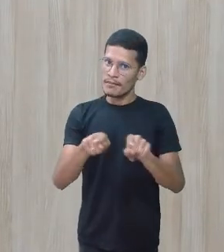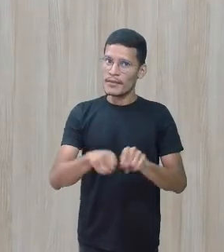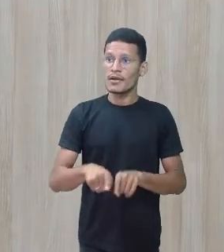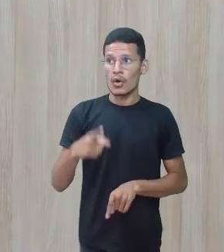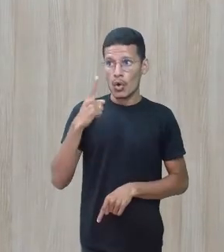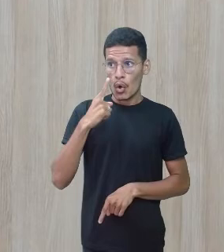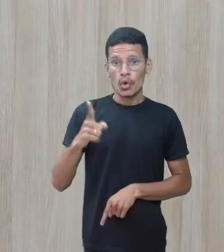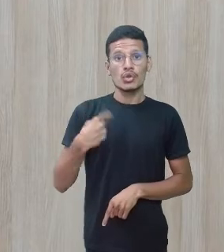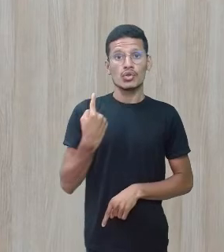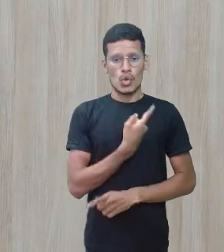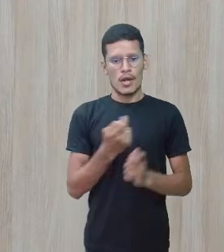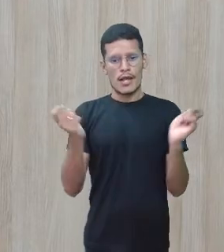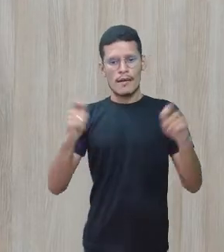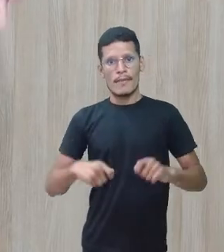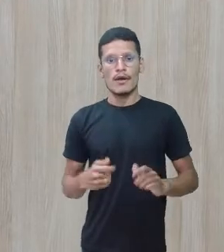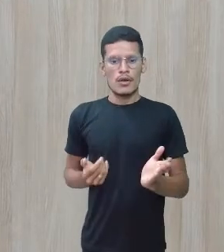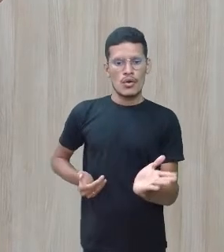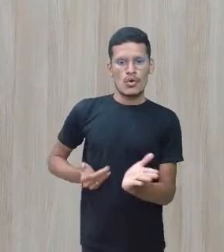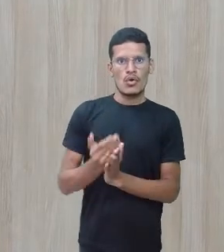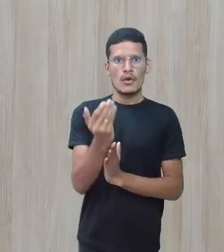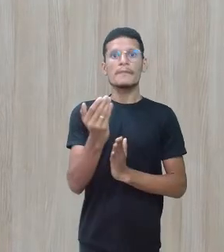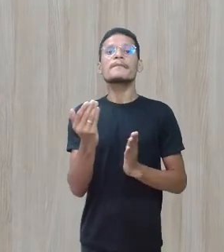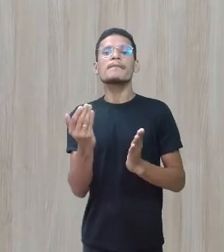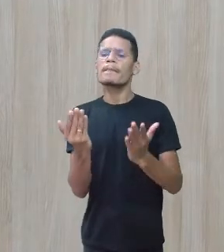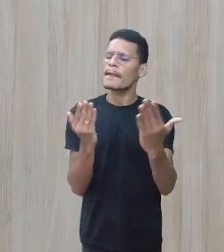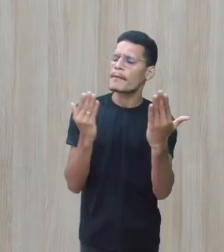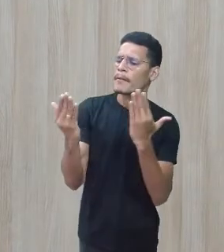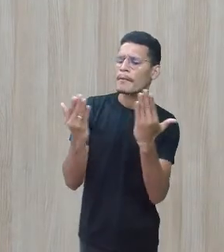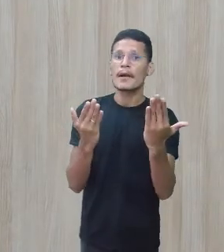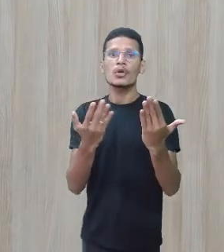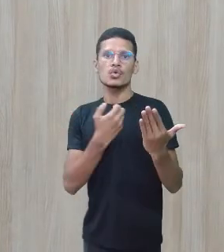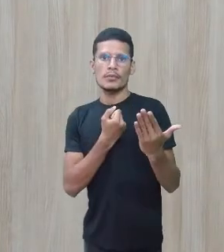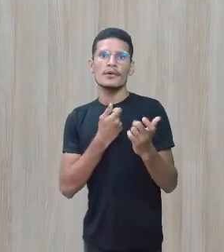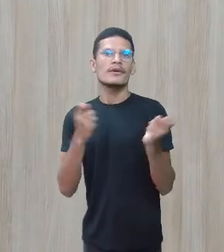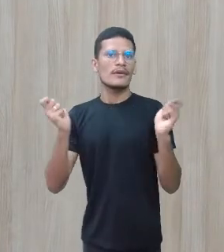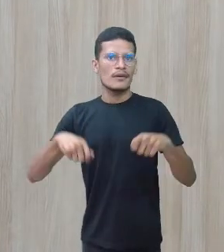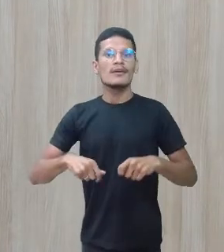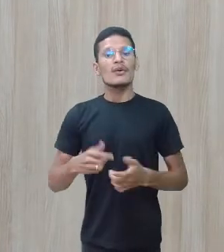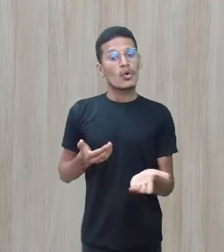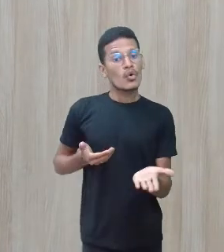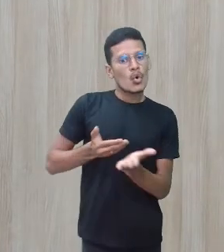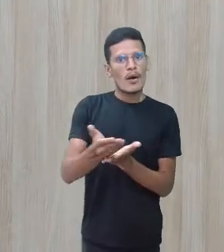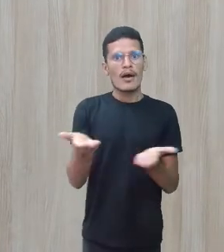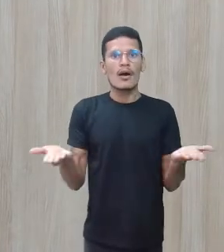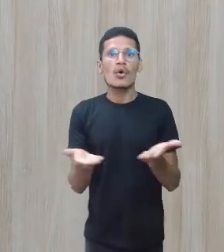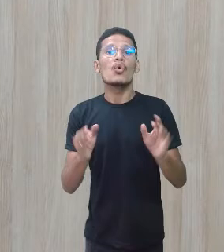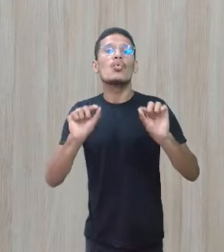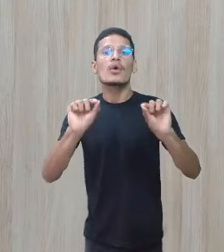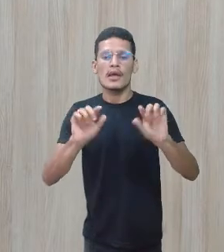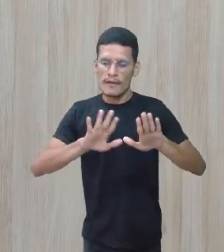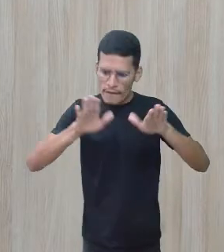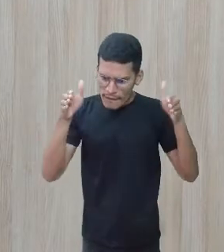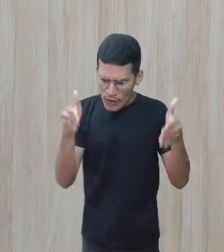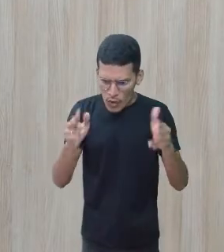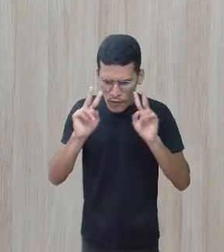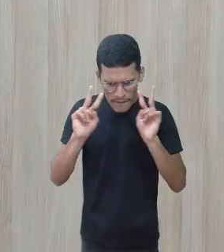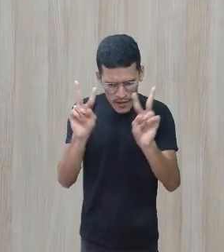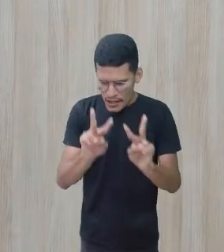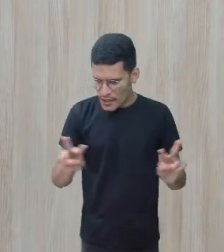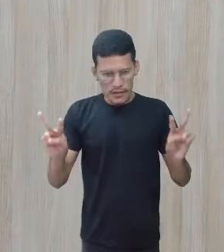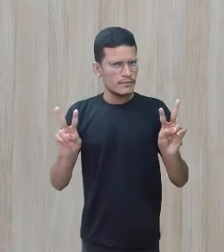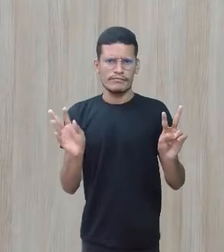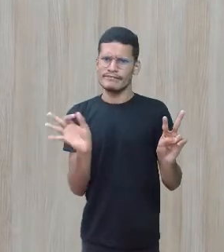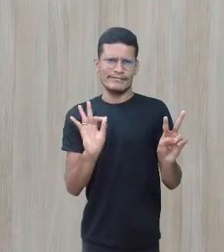E daí a gente já começou a fazer a comparação entre esses números. E aí a gente começa agora a trabalhar com não só a parte visual,